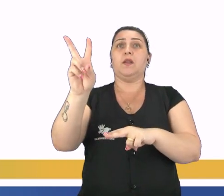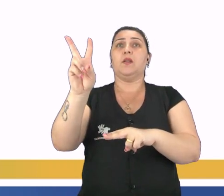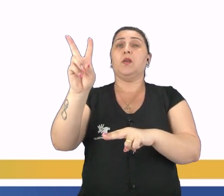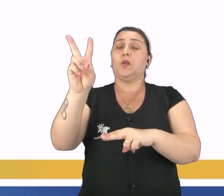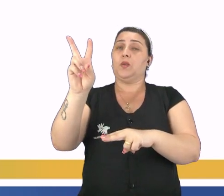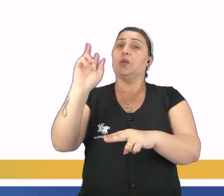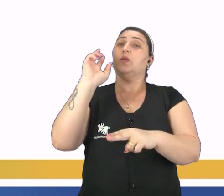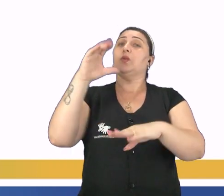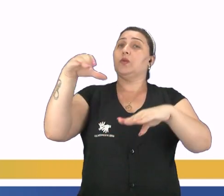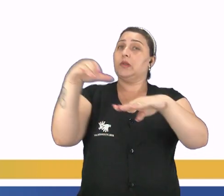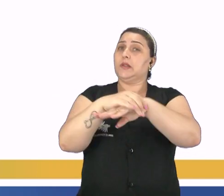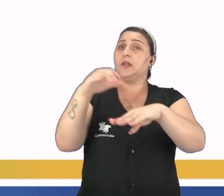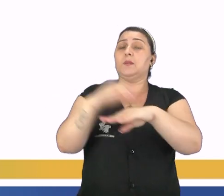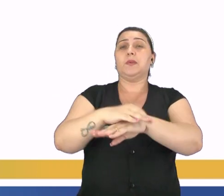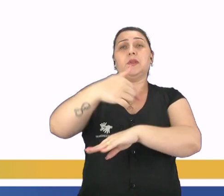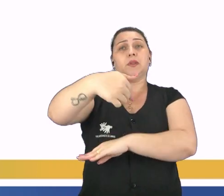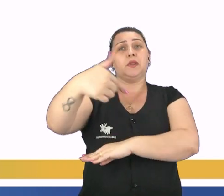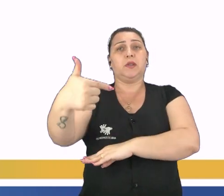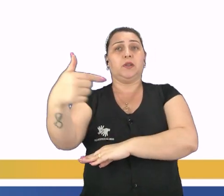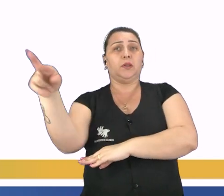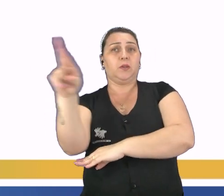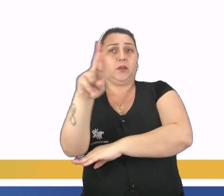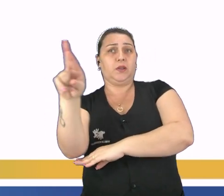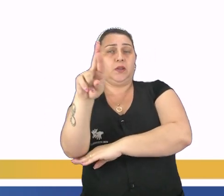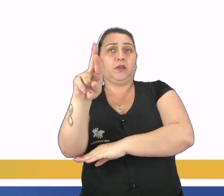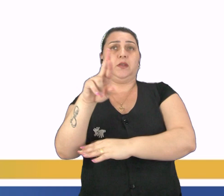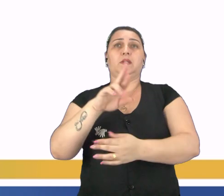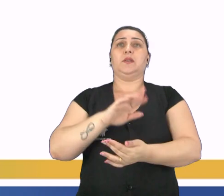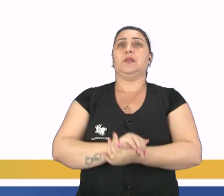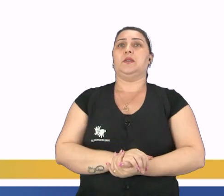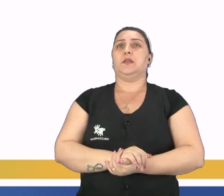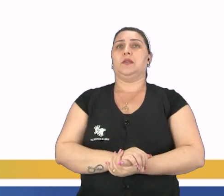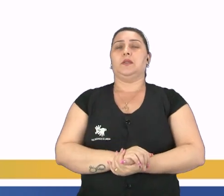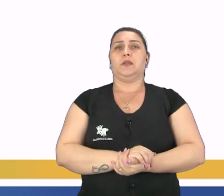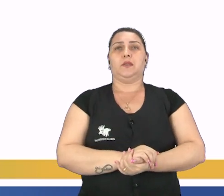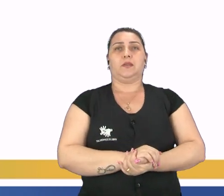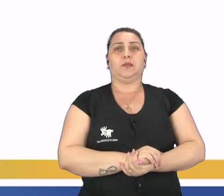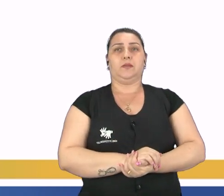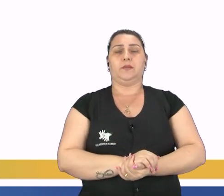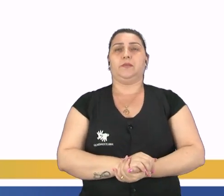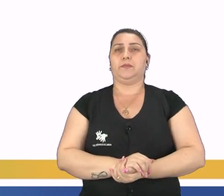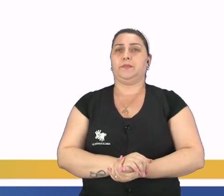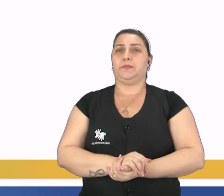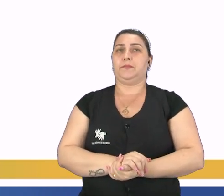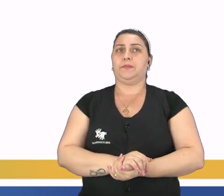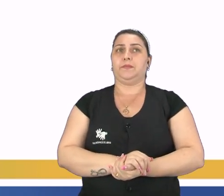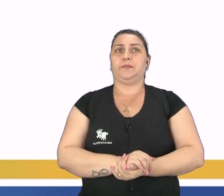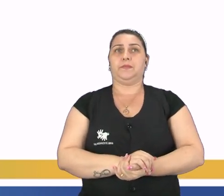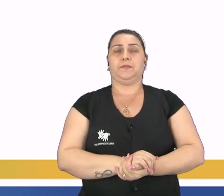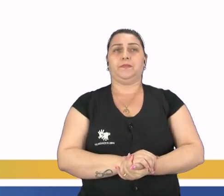R$80, então com esse desconto, caso ela compre à vista, o sapato custará R$72.